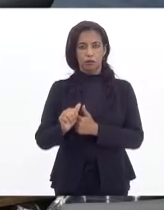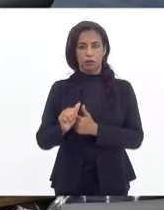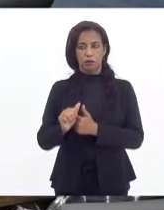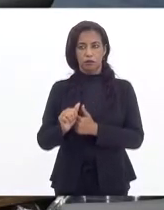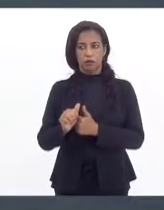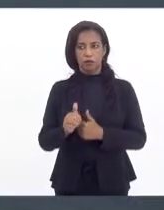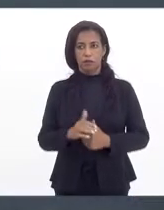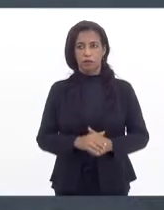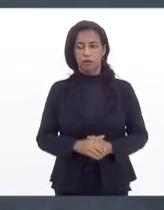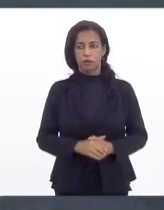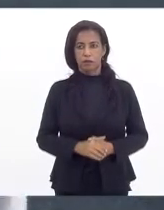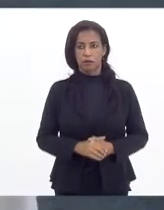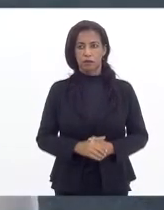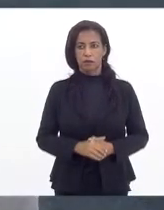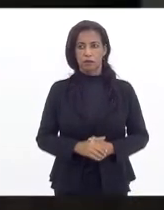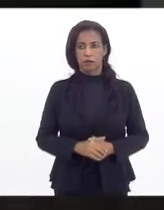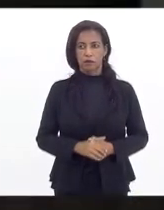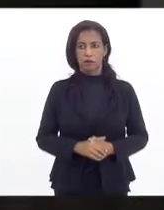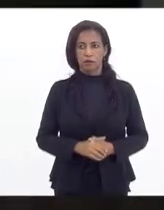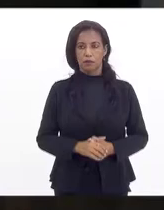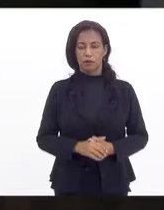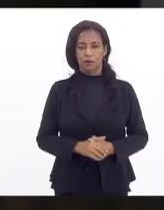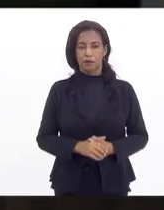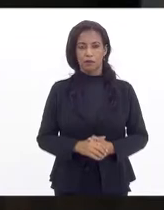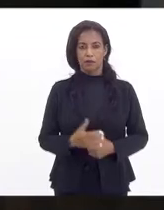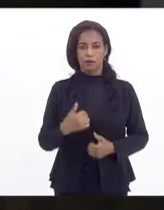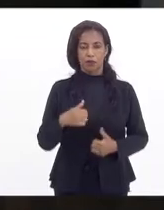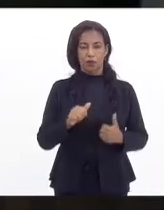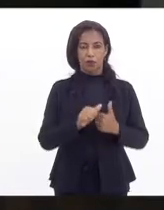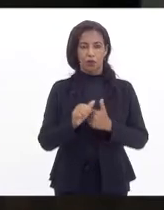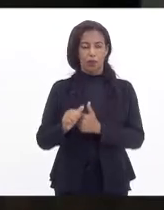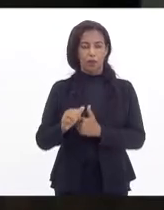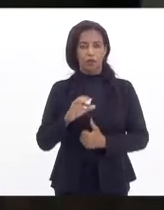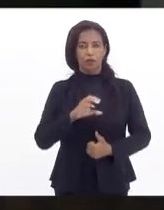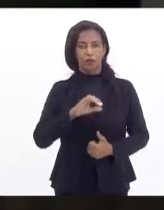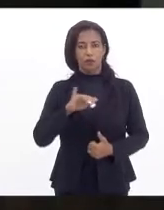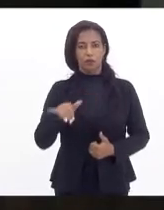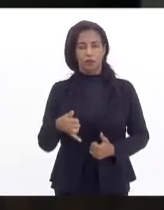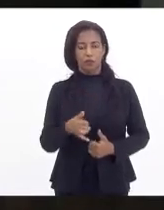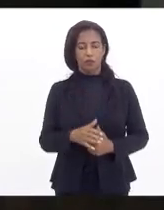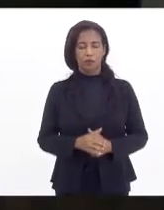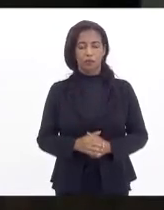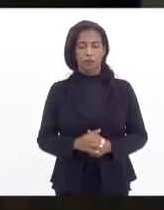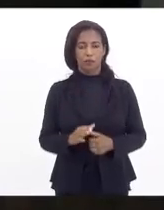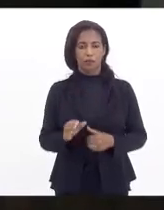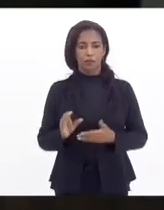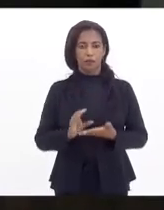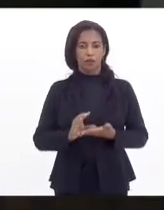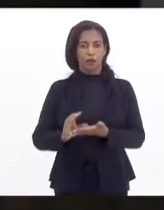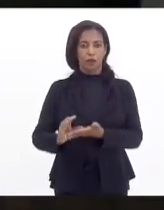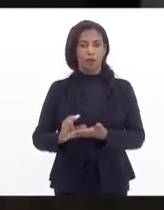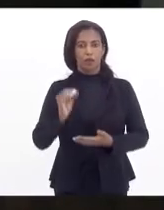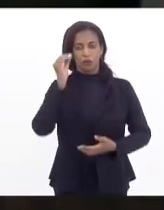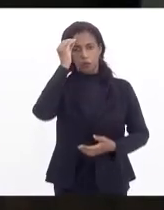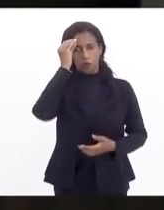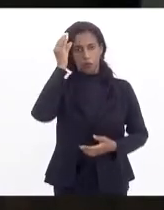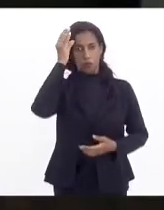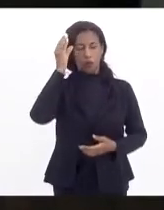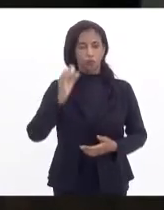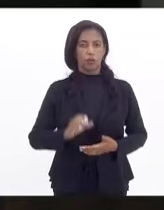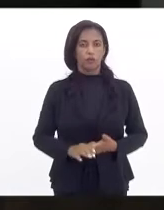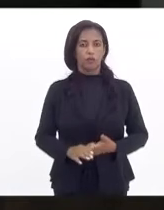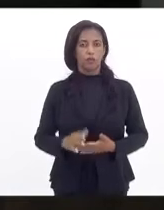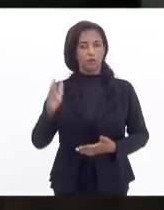Me acompanhe, senhor presidente. O douto parecer da Comissão de Constituição e Justiça. Pela Comissão de Cultura, deputado